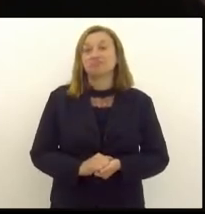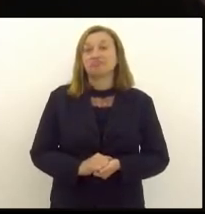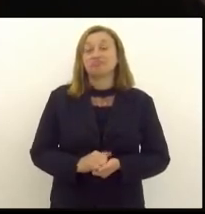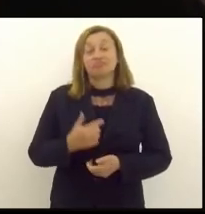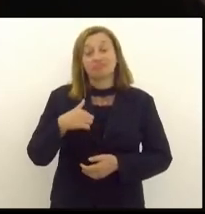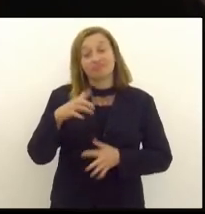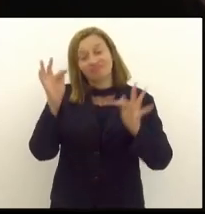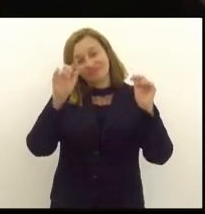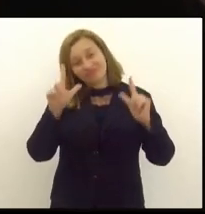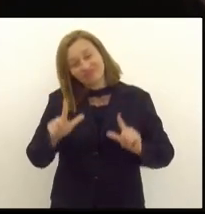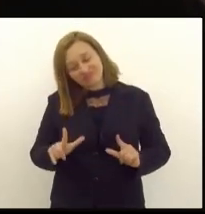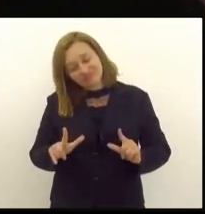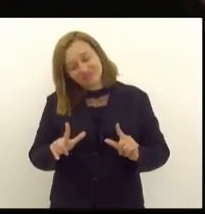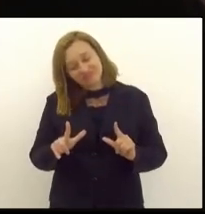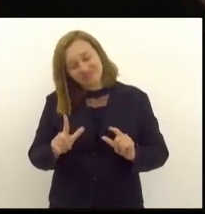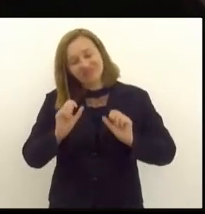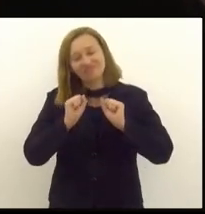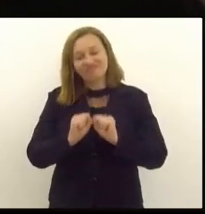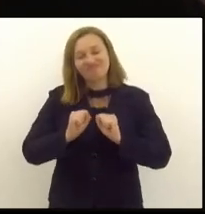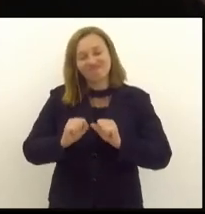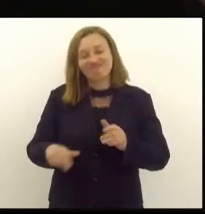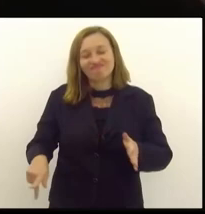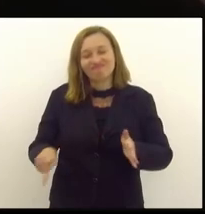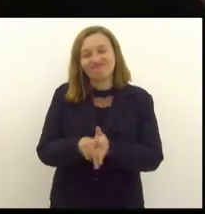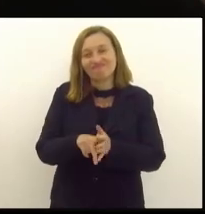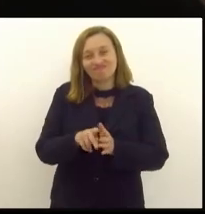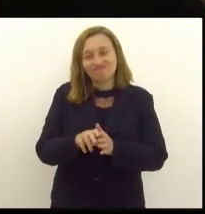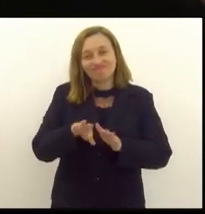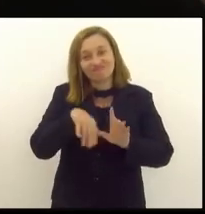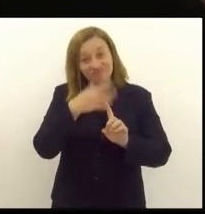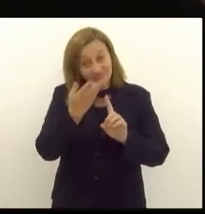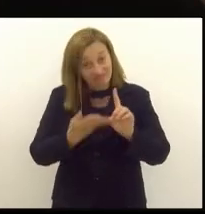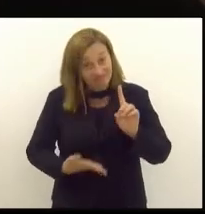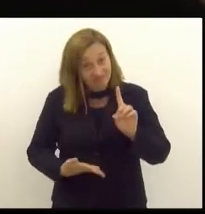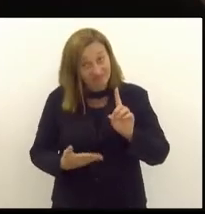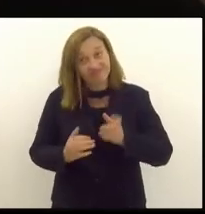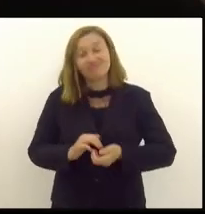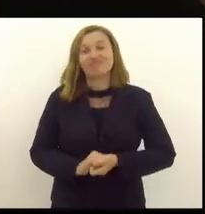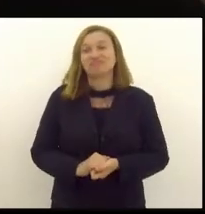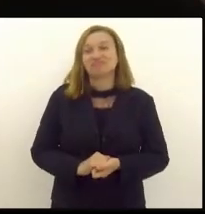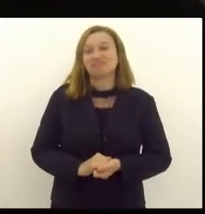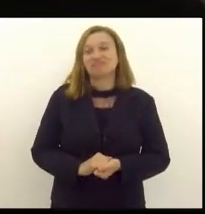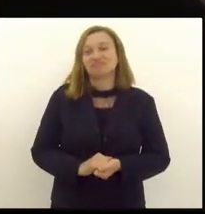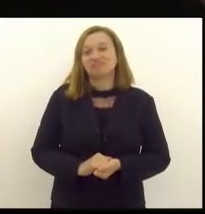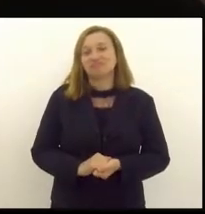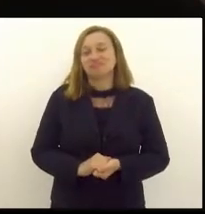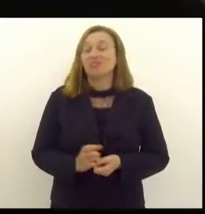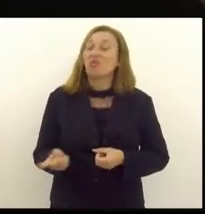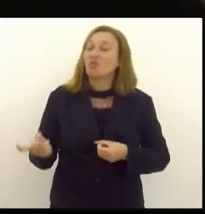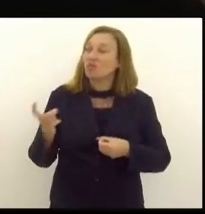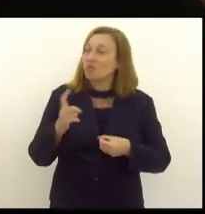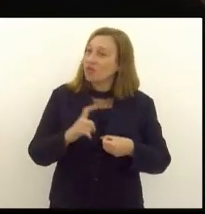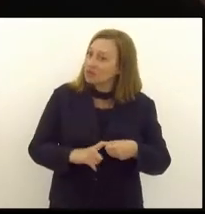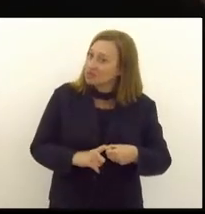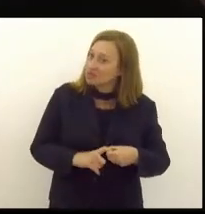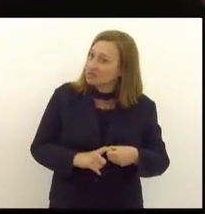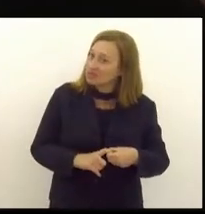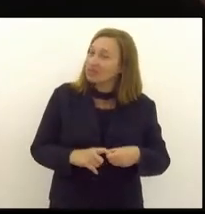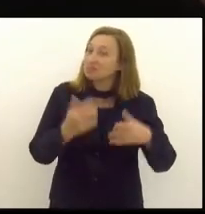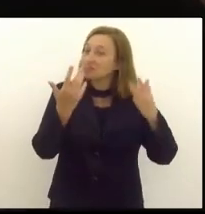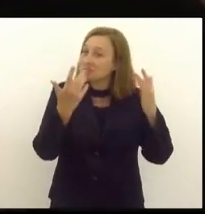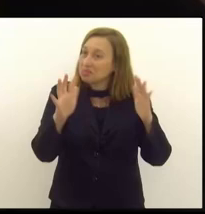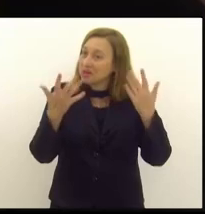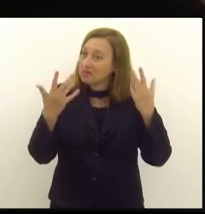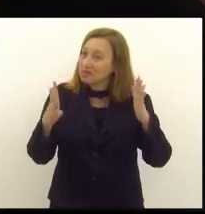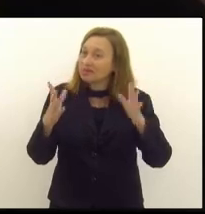muito feliz de poder fazer parte dessa homenagem e volto a